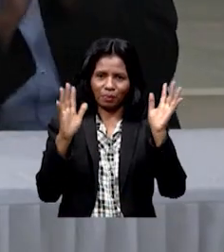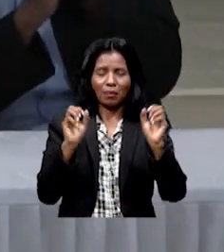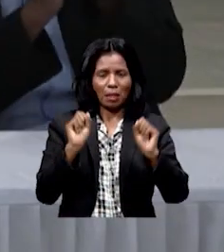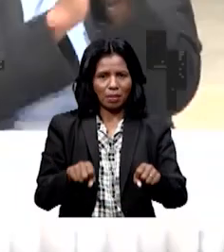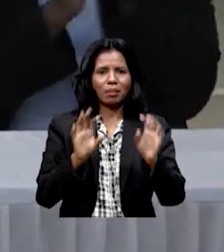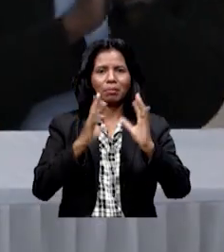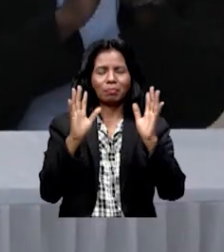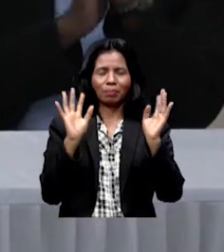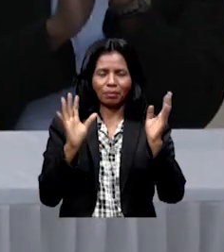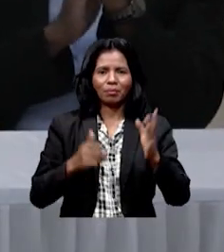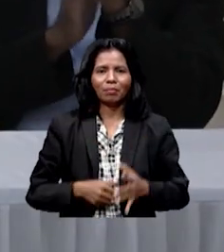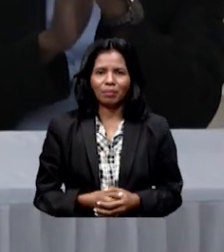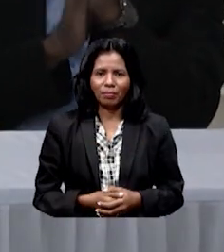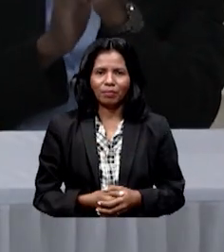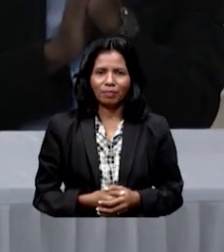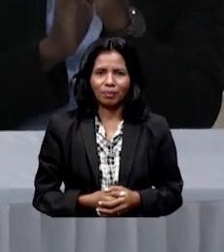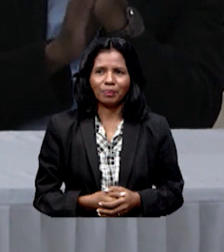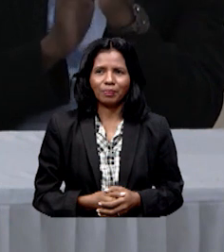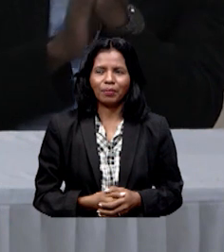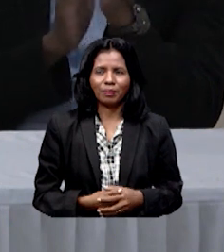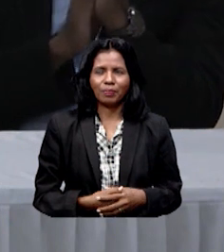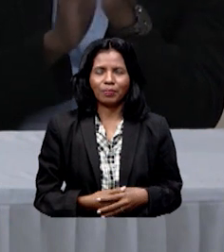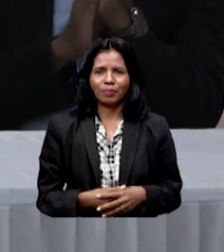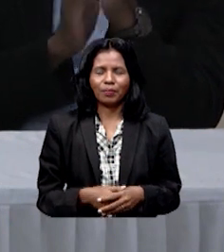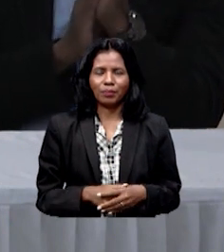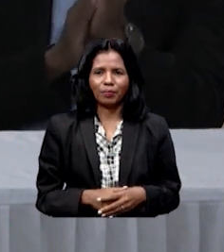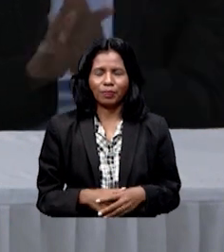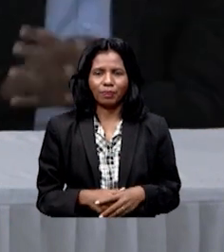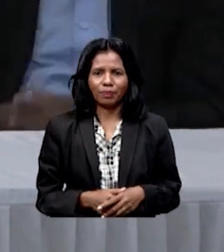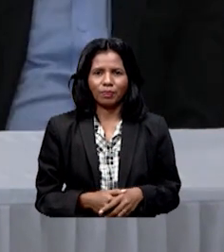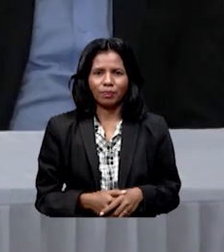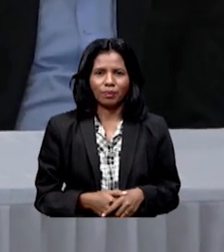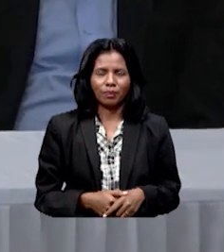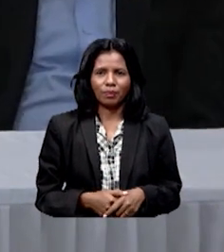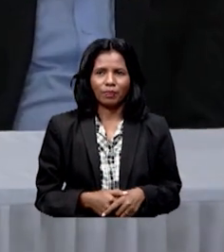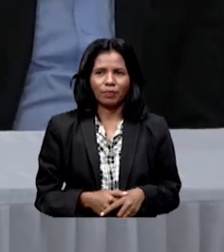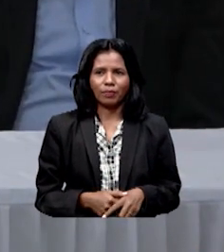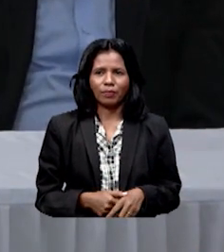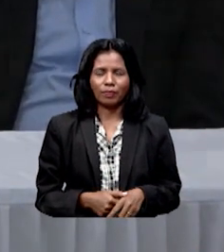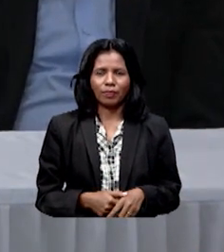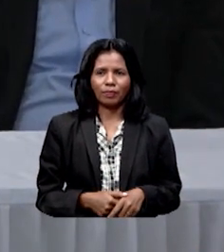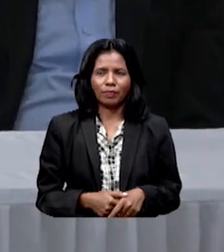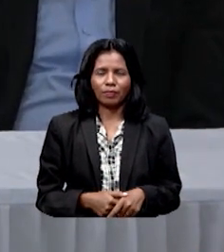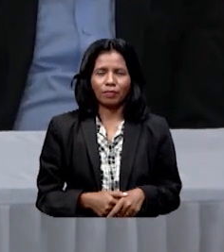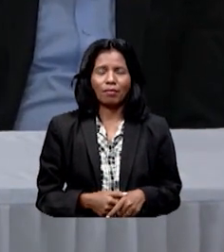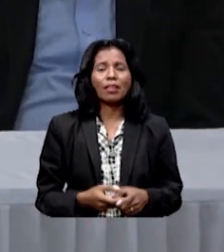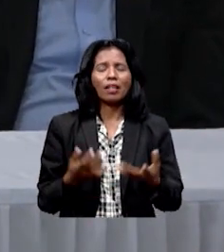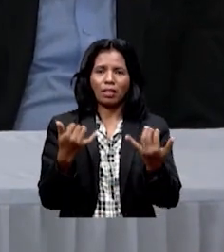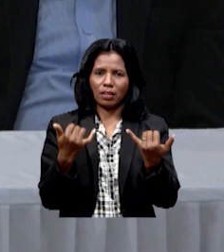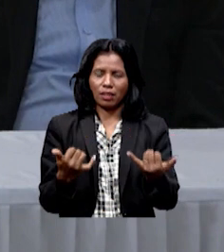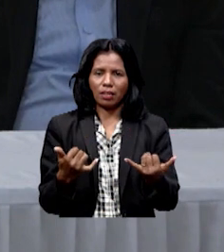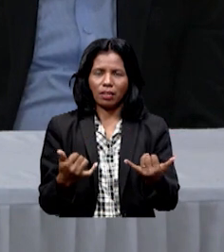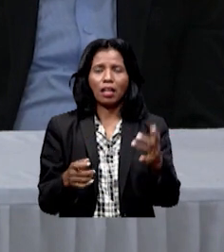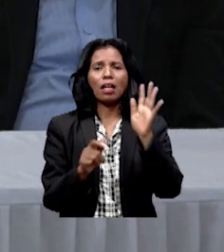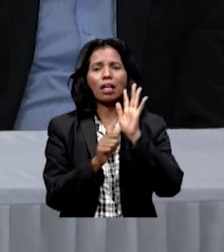Cardeal do Carmo da Silva SDB, li Rússia Conferência Imprensa, nebe organiza Rússia Arquidiocese Metropolitana Dili